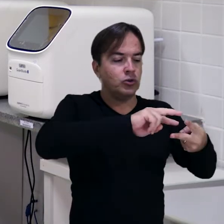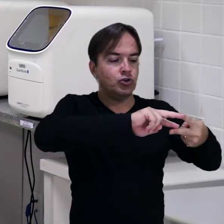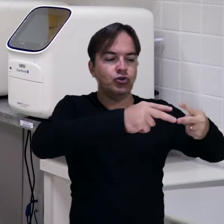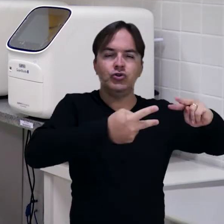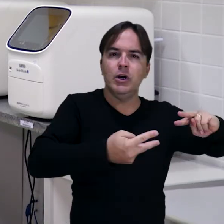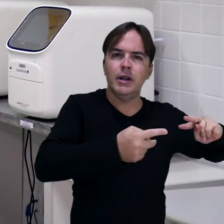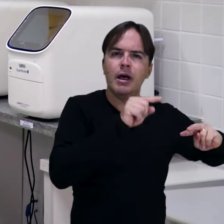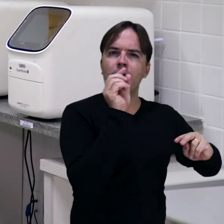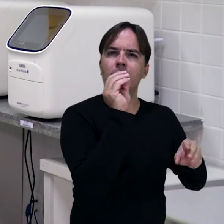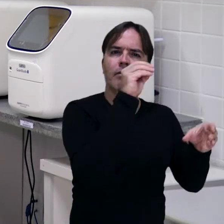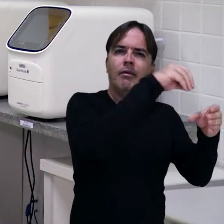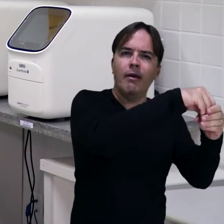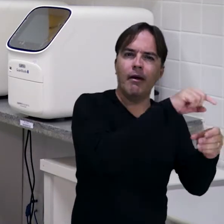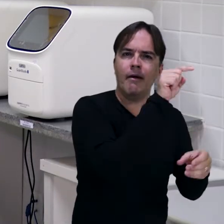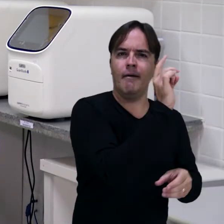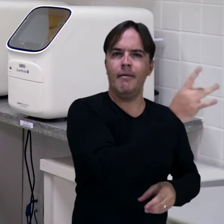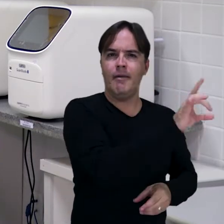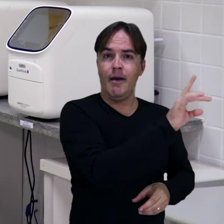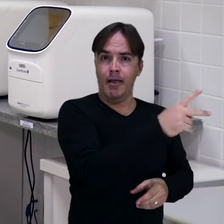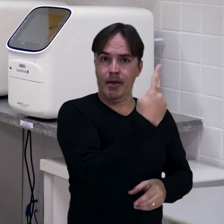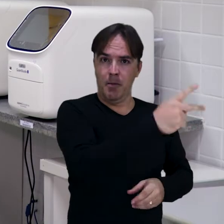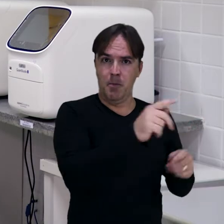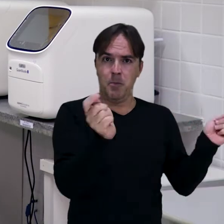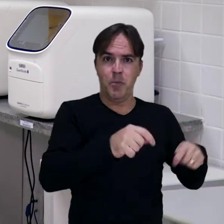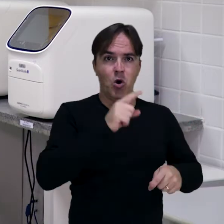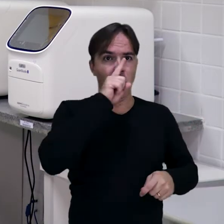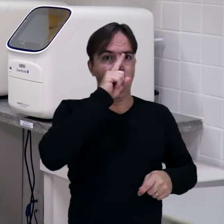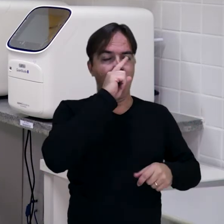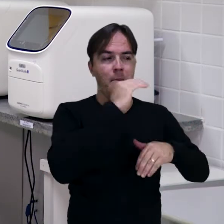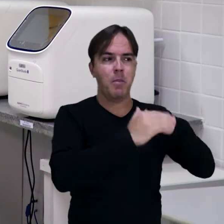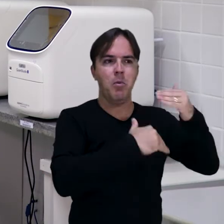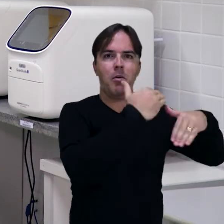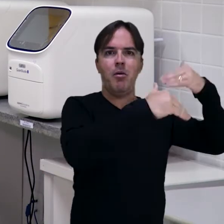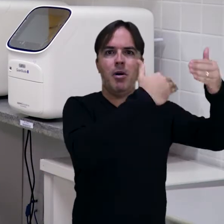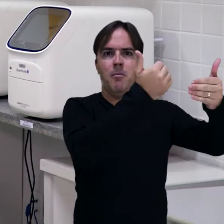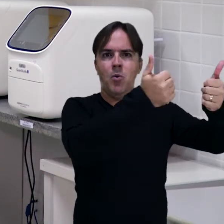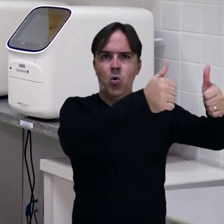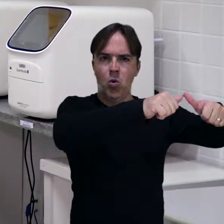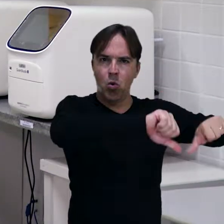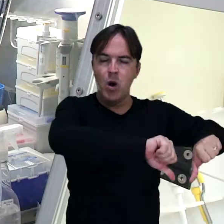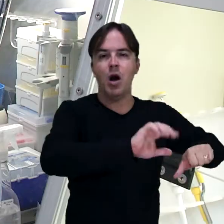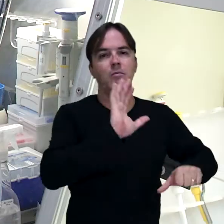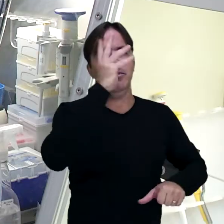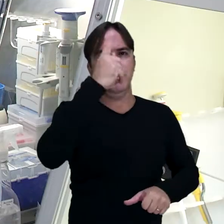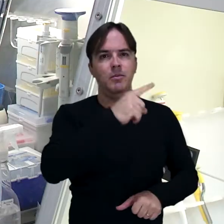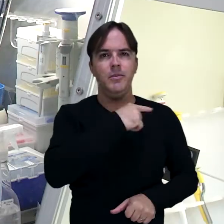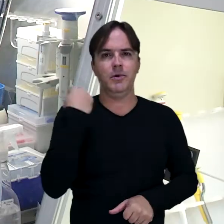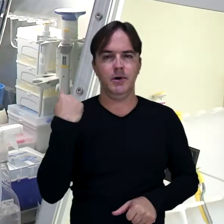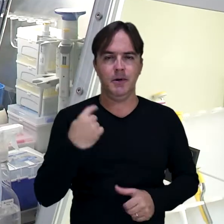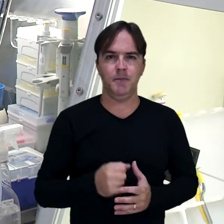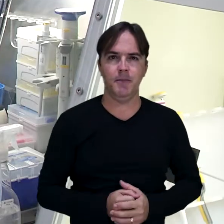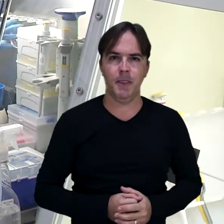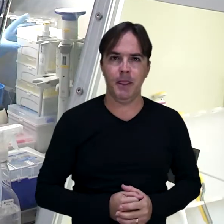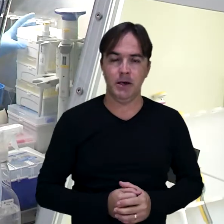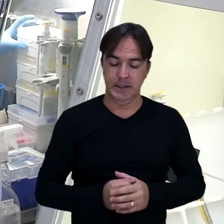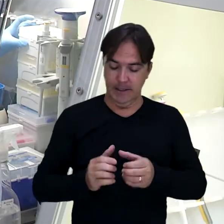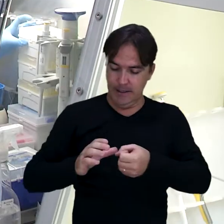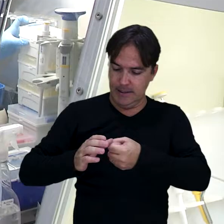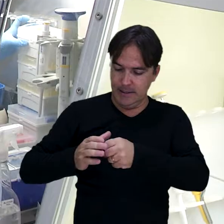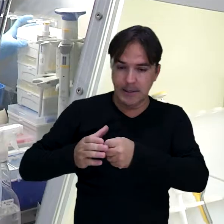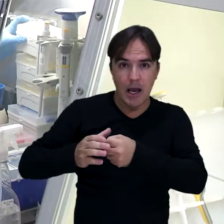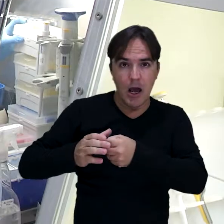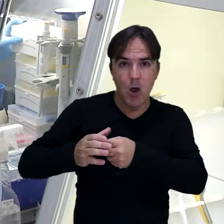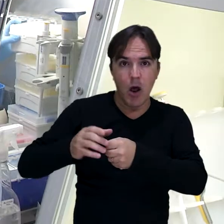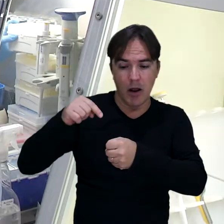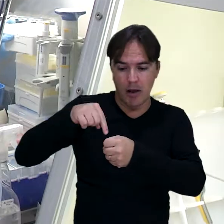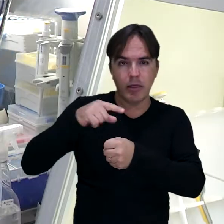poderiam predispor o indivíduo a ter uma forma mais grave da doença ou de ir a óbito. Para o vírus conseguir entrar na célula, ele vai precisar